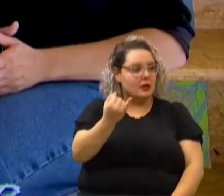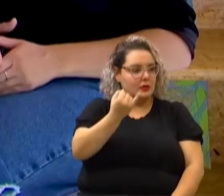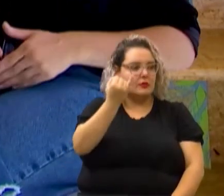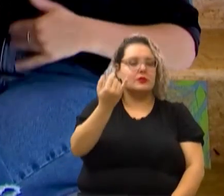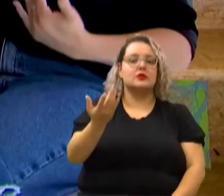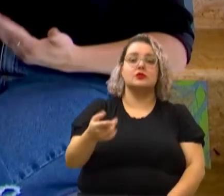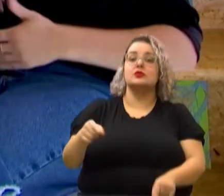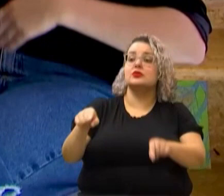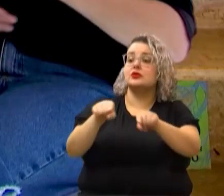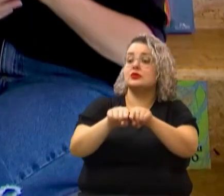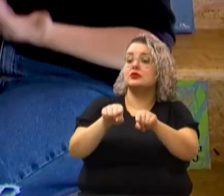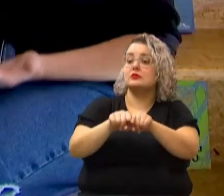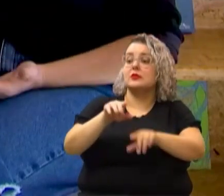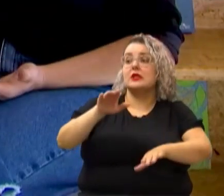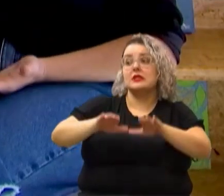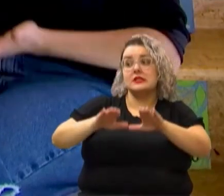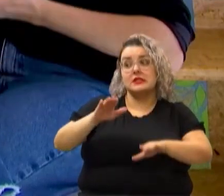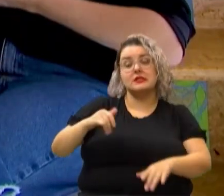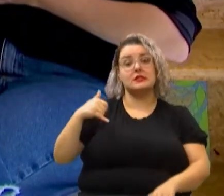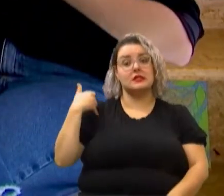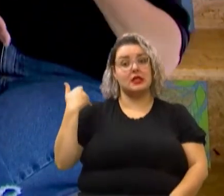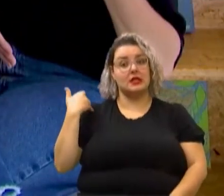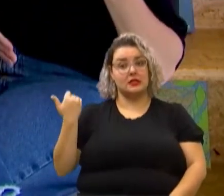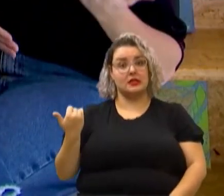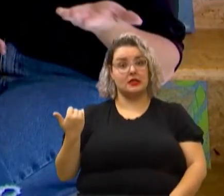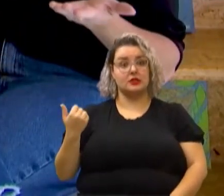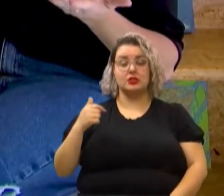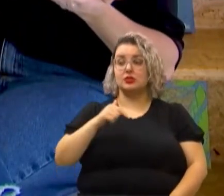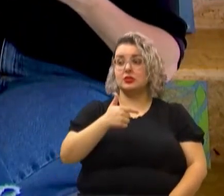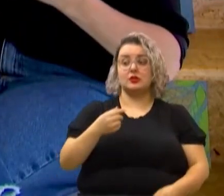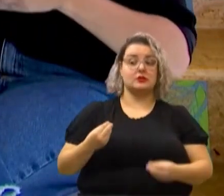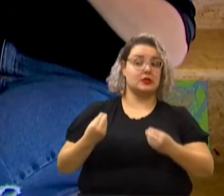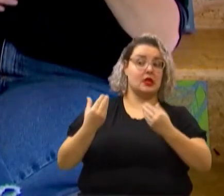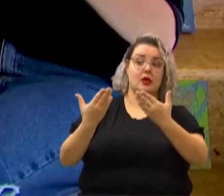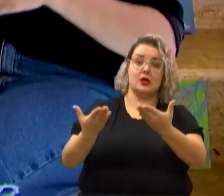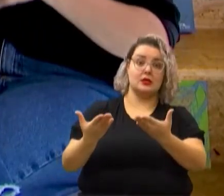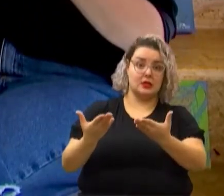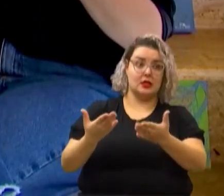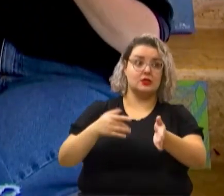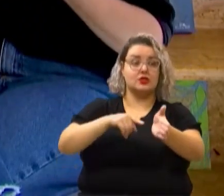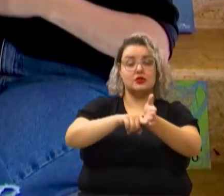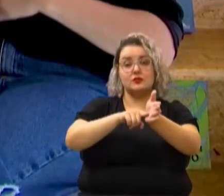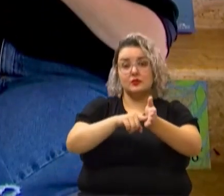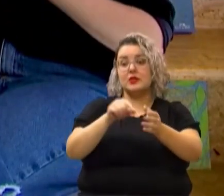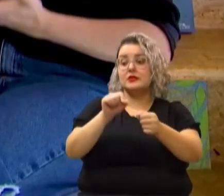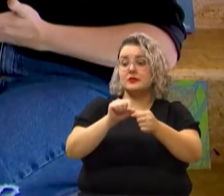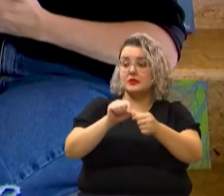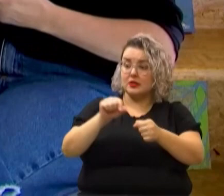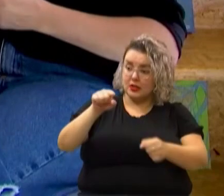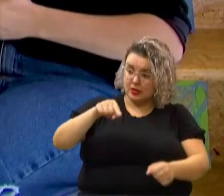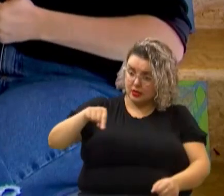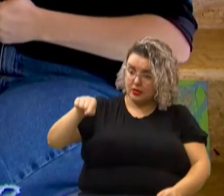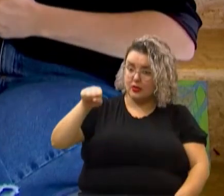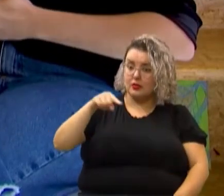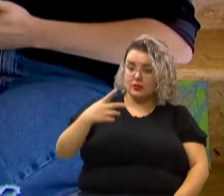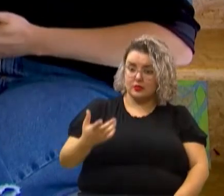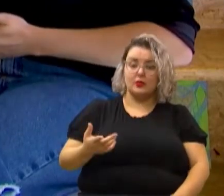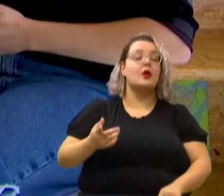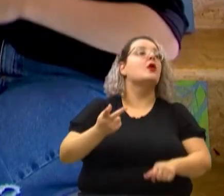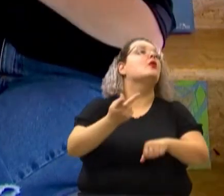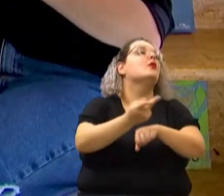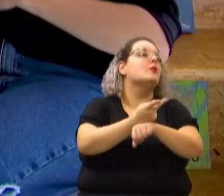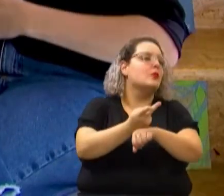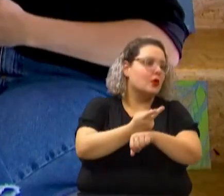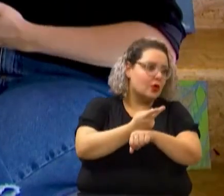e também dependendo da faixa etária não dar esse site de Pesquisas mas é fazer com que eles